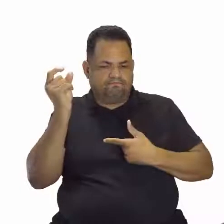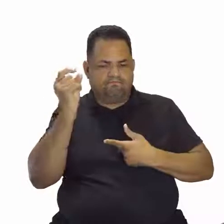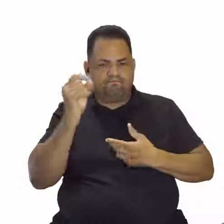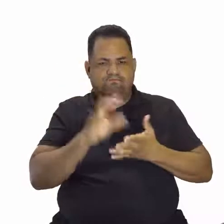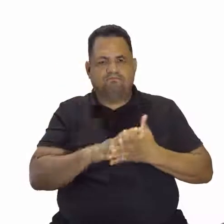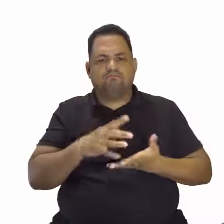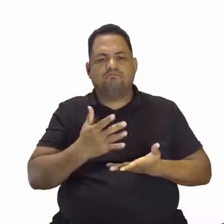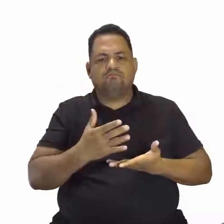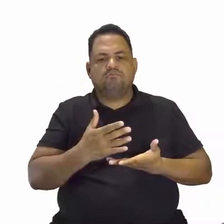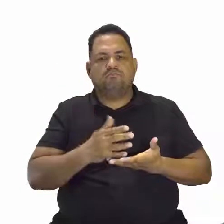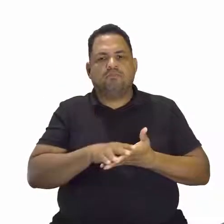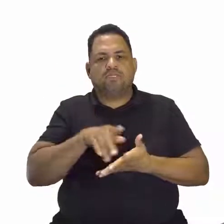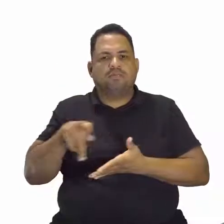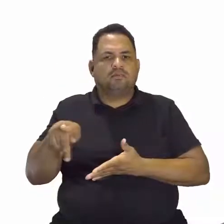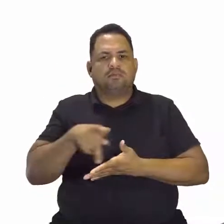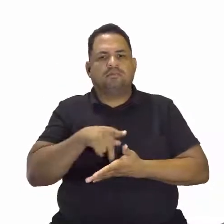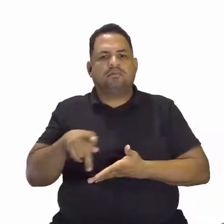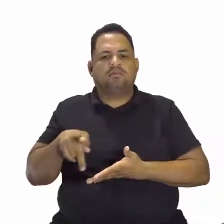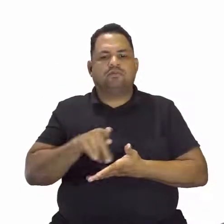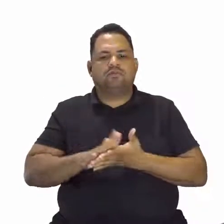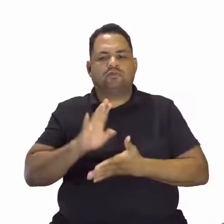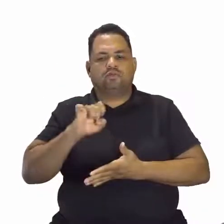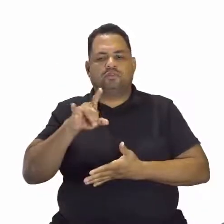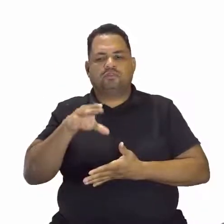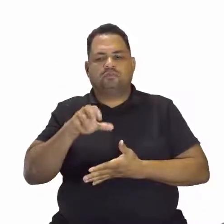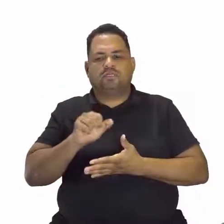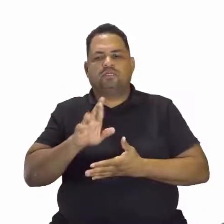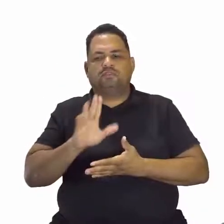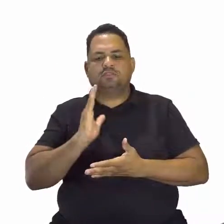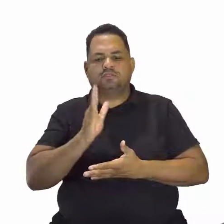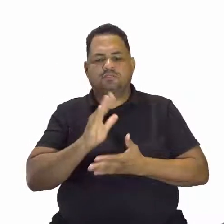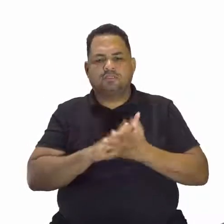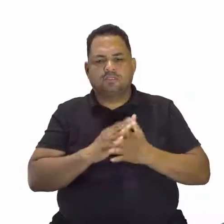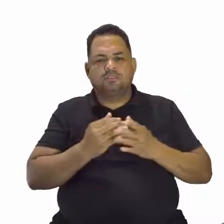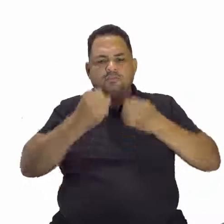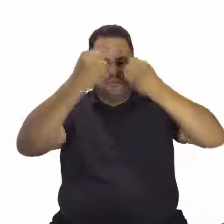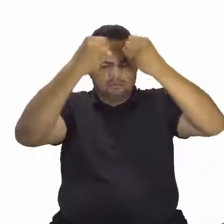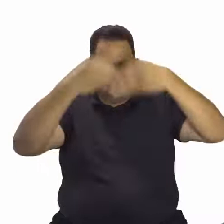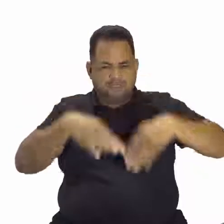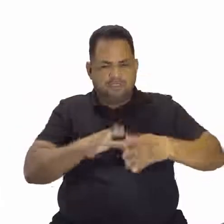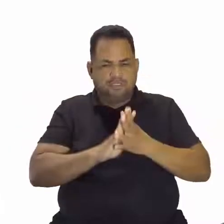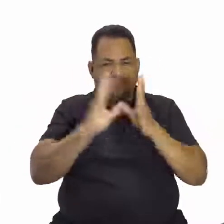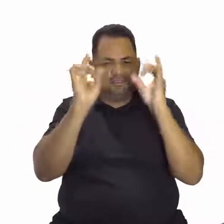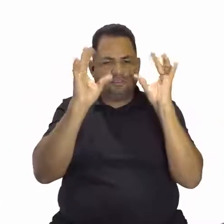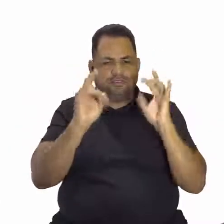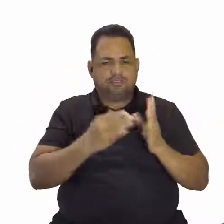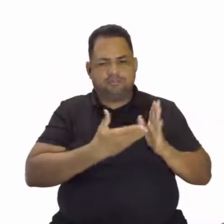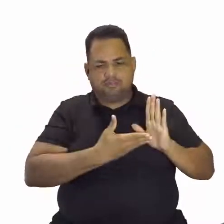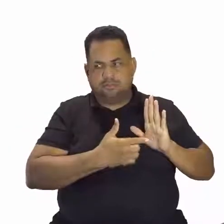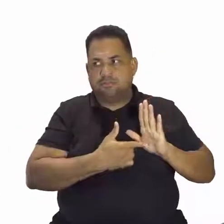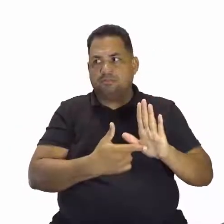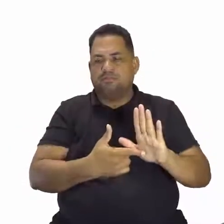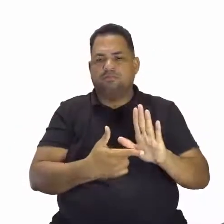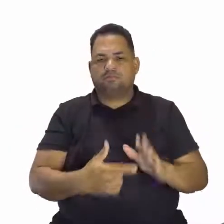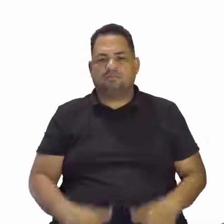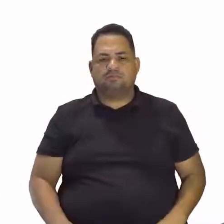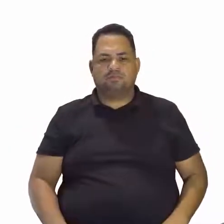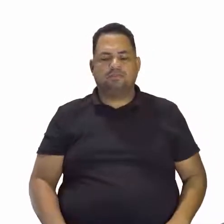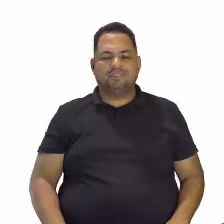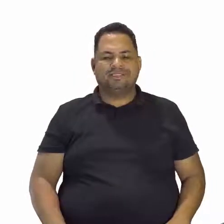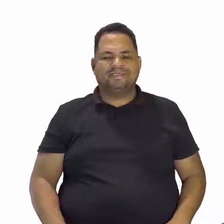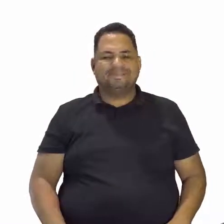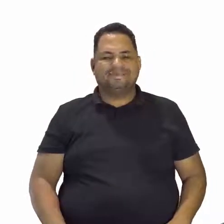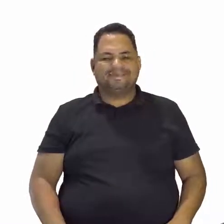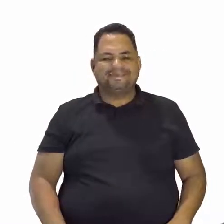certeza o professor Lorismar e o professor Beto trazem isso com muito detalhes para vocês, né? Então, essa fala